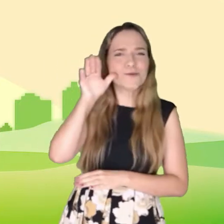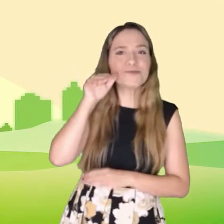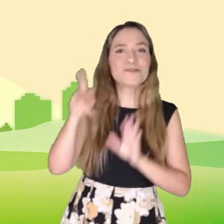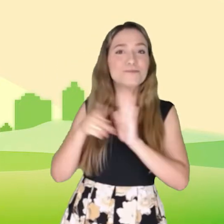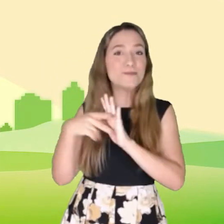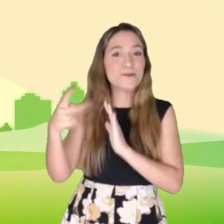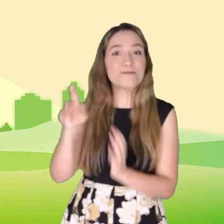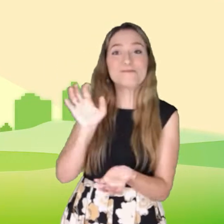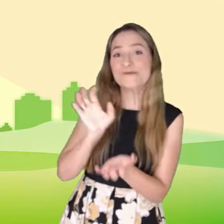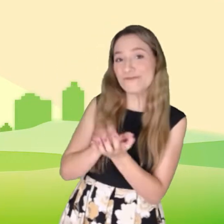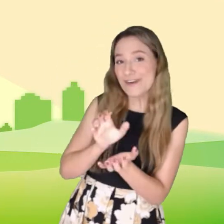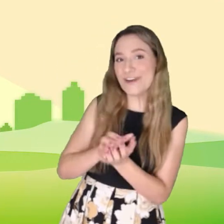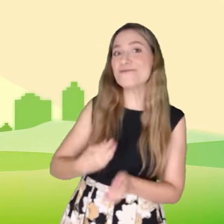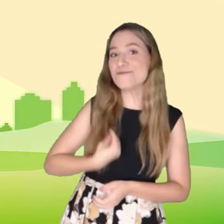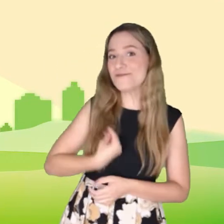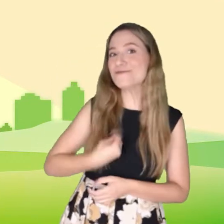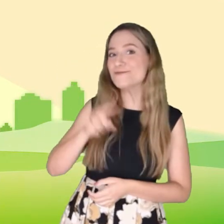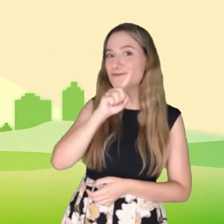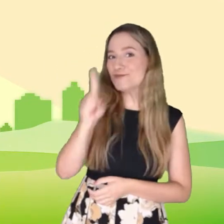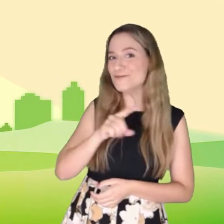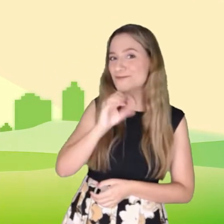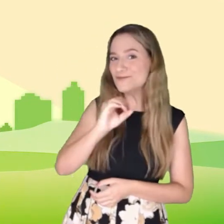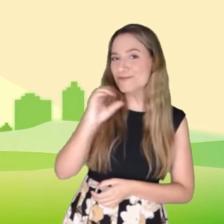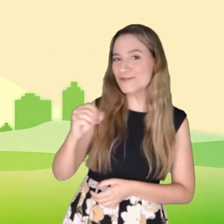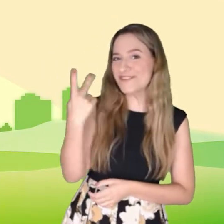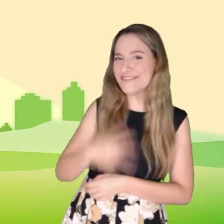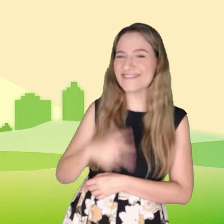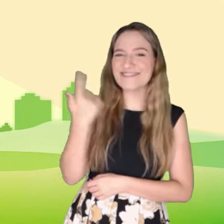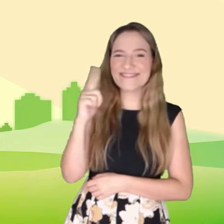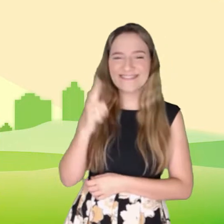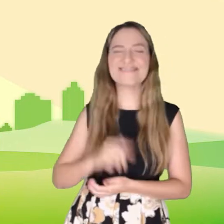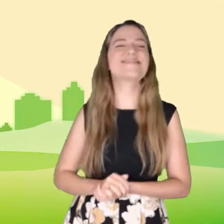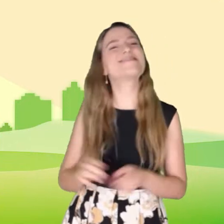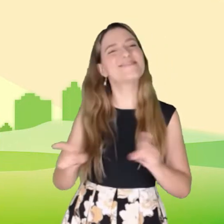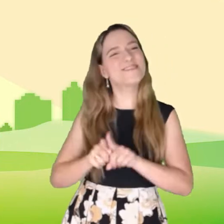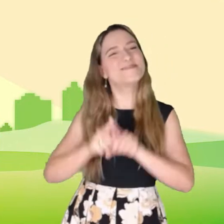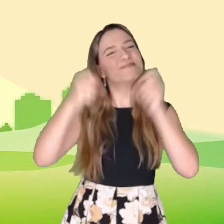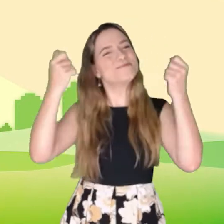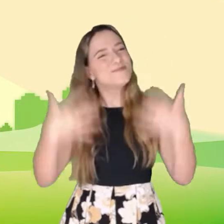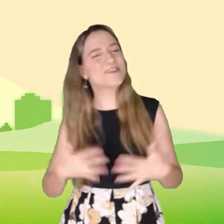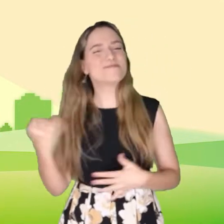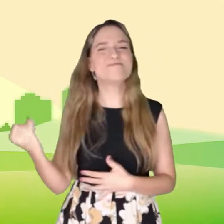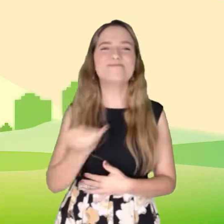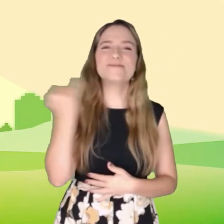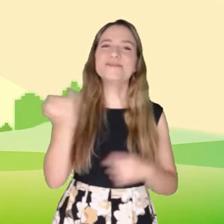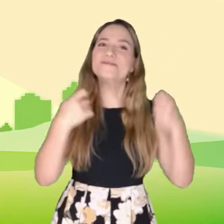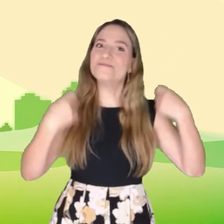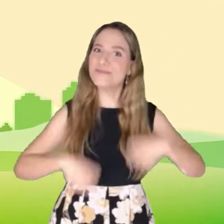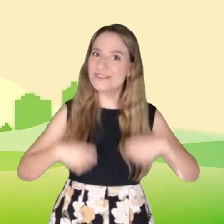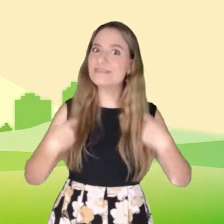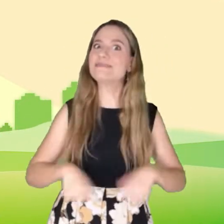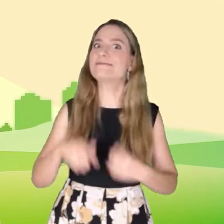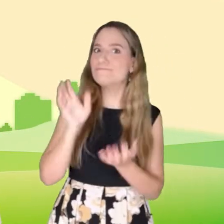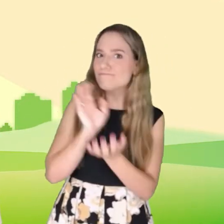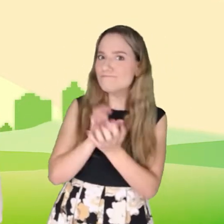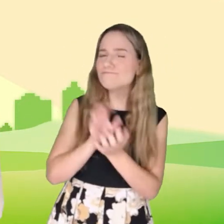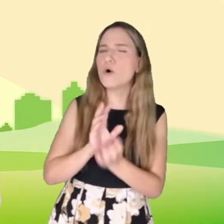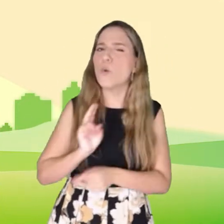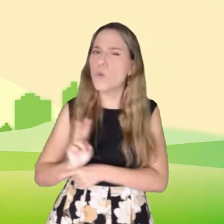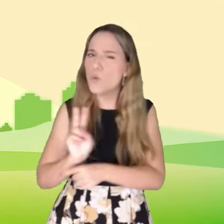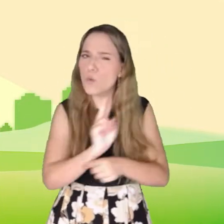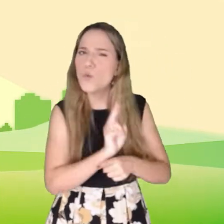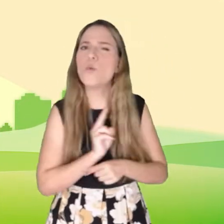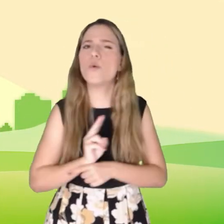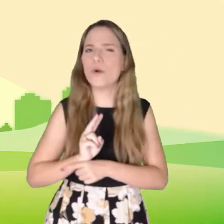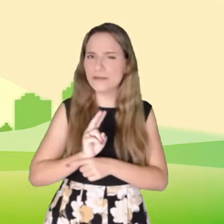indivíduos dessa espécie, que residem no Zoológico de Goiânia, e falaram um pouco sobre a importância desses